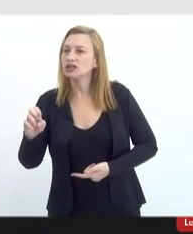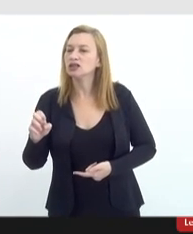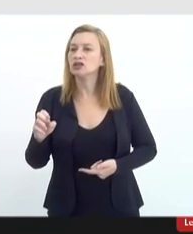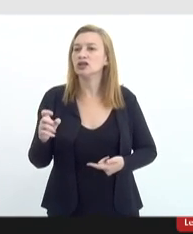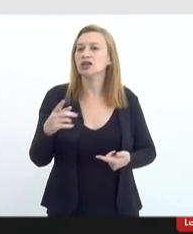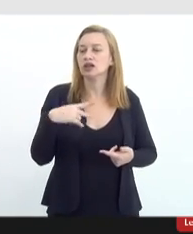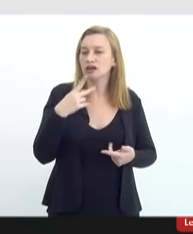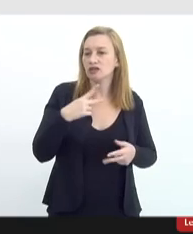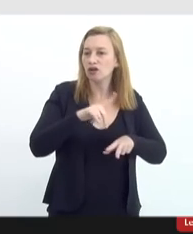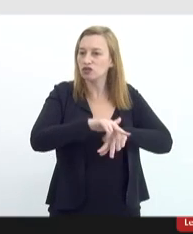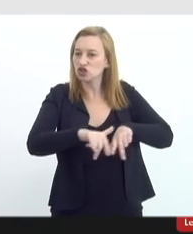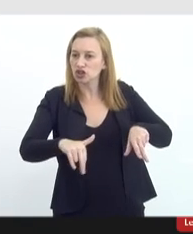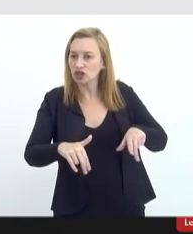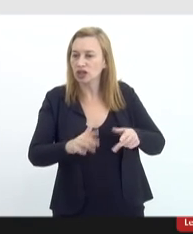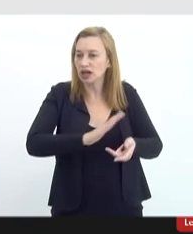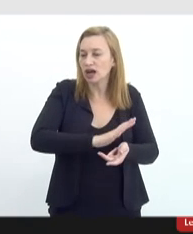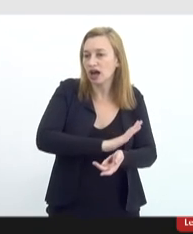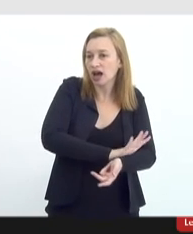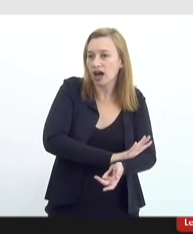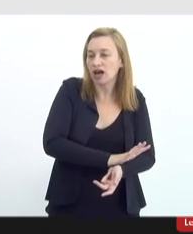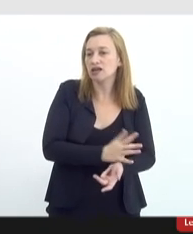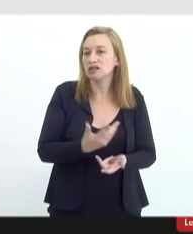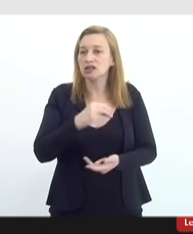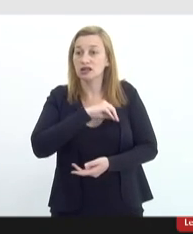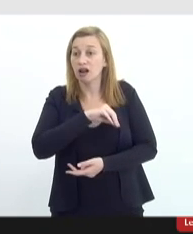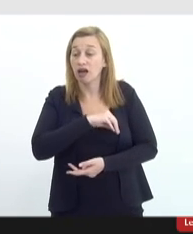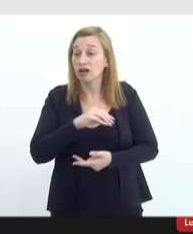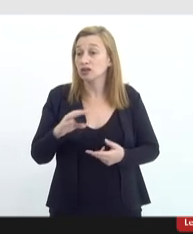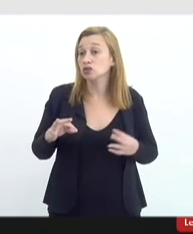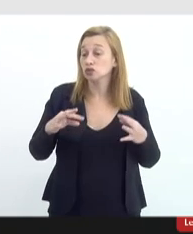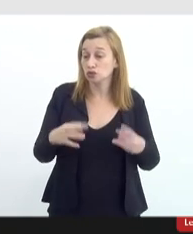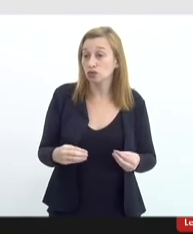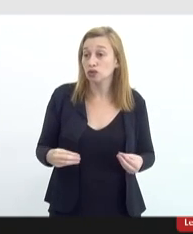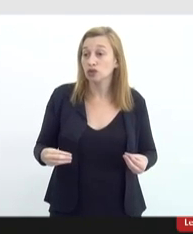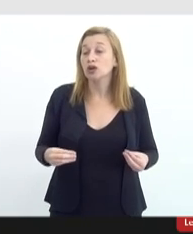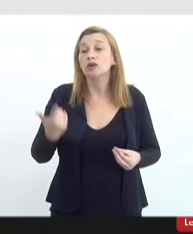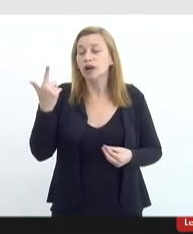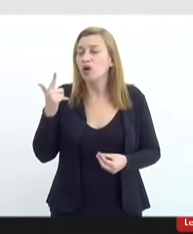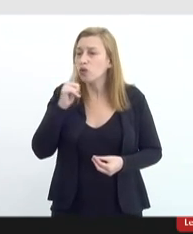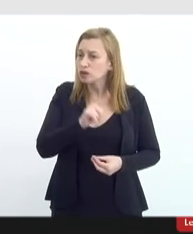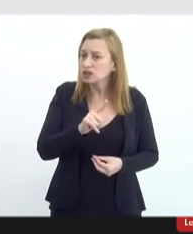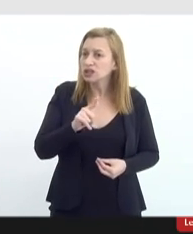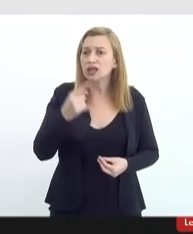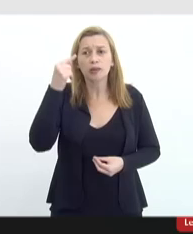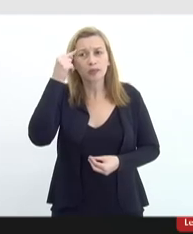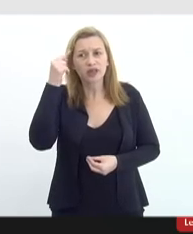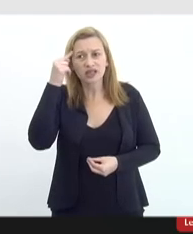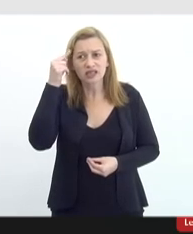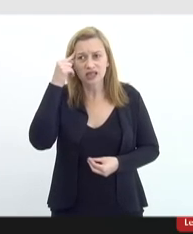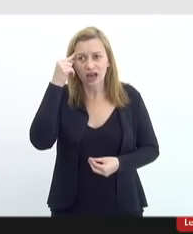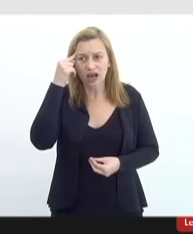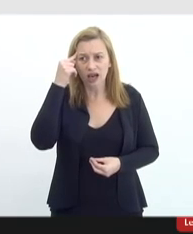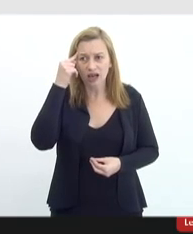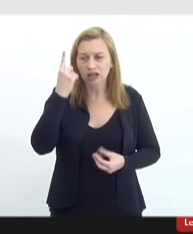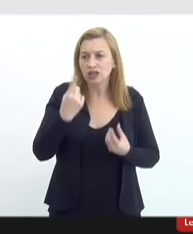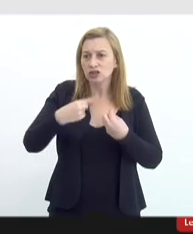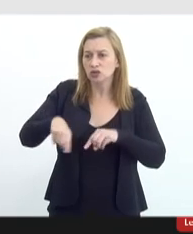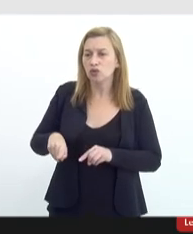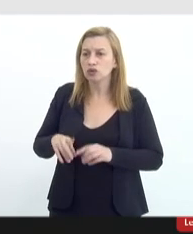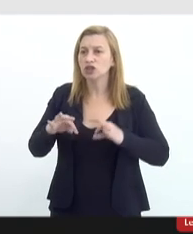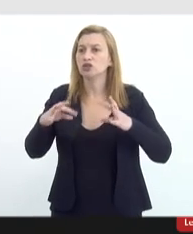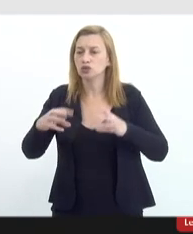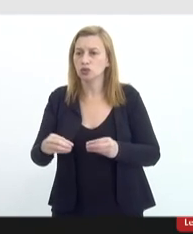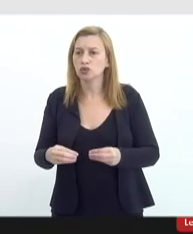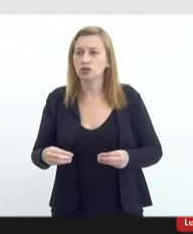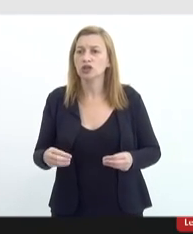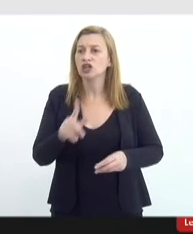gênero, que envolve raça, que envolve renda, tá? Para a gente conseguir pensar os mecanismos de combate a isso e pensar